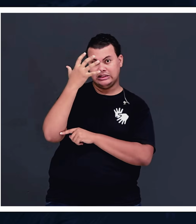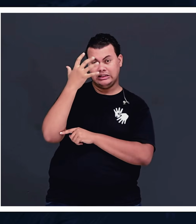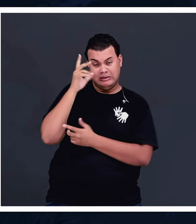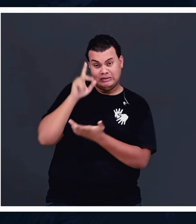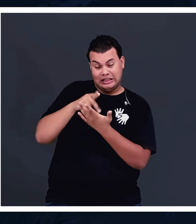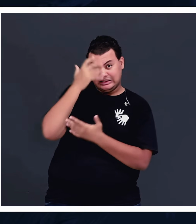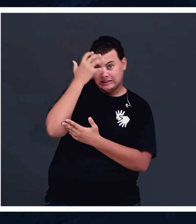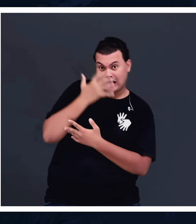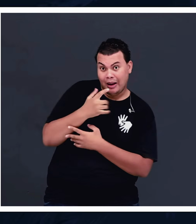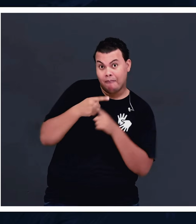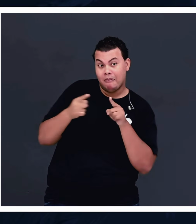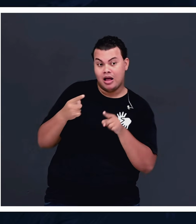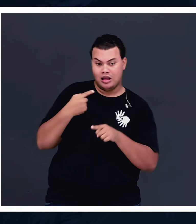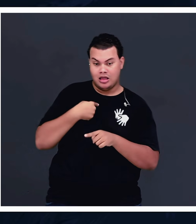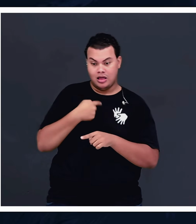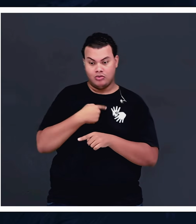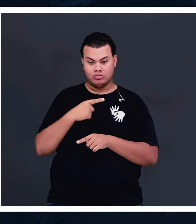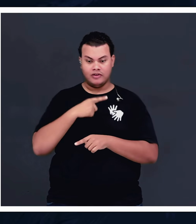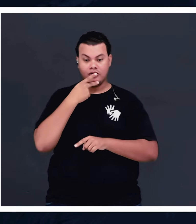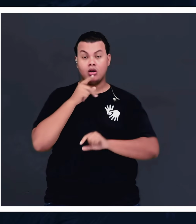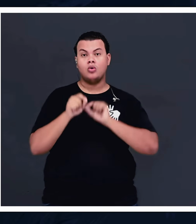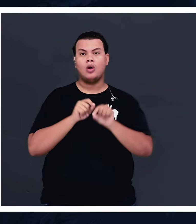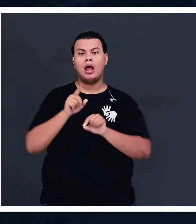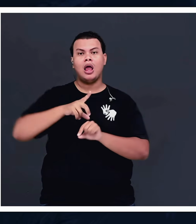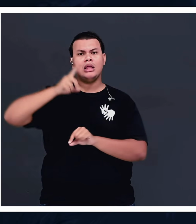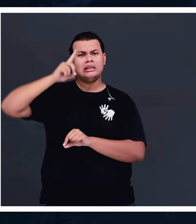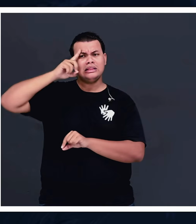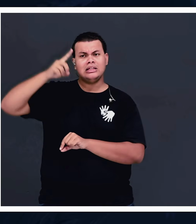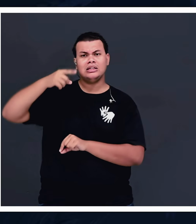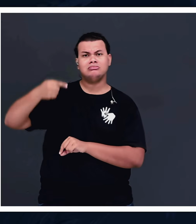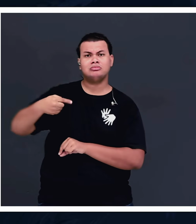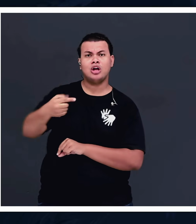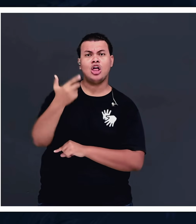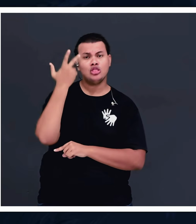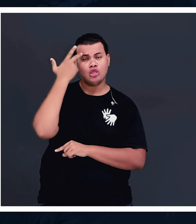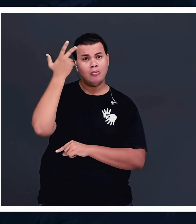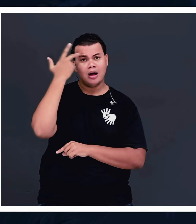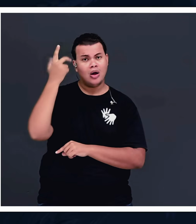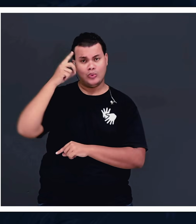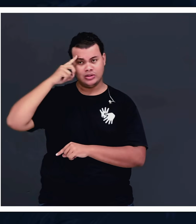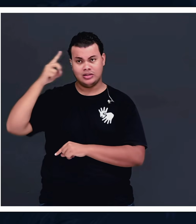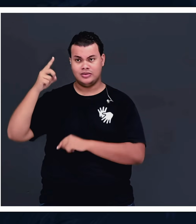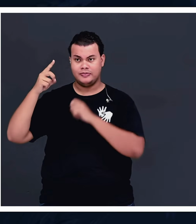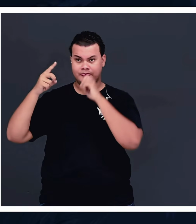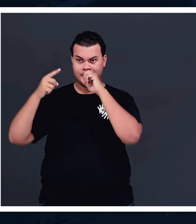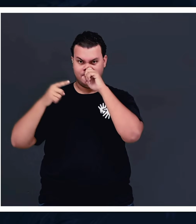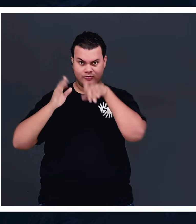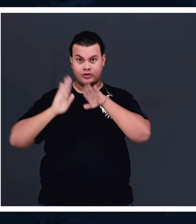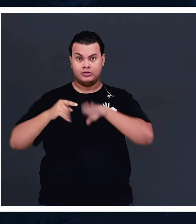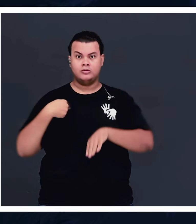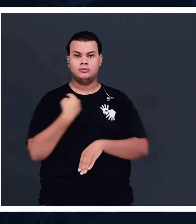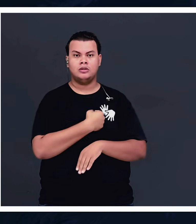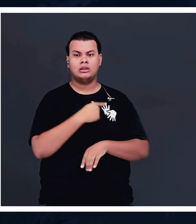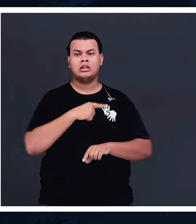mas eu estou me referindo ao dia a dia, sabe? As escolhas das palavras,